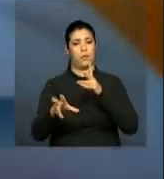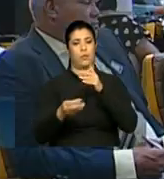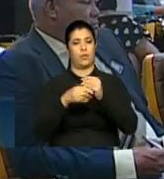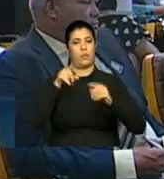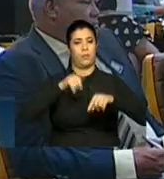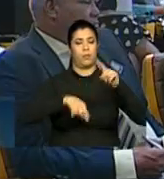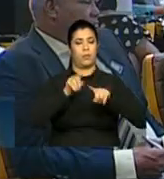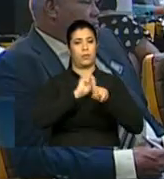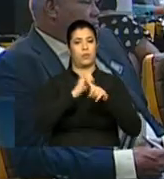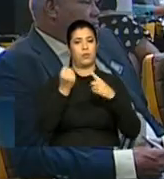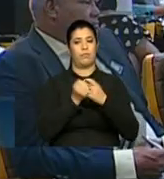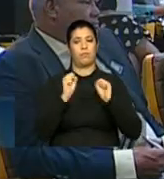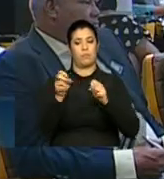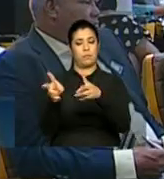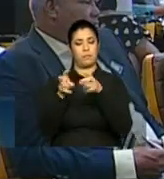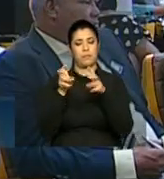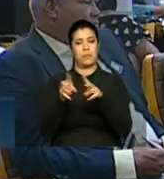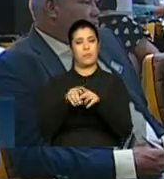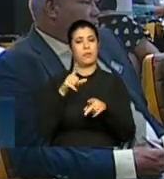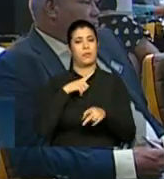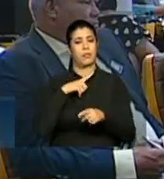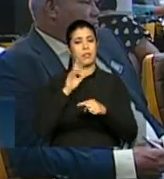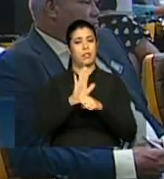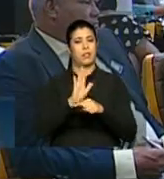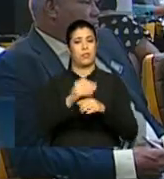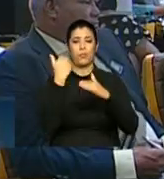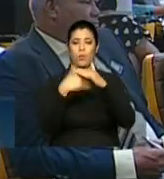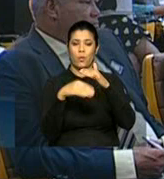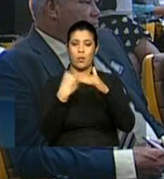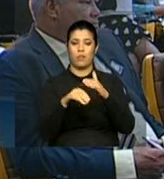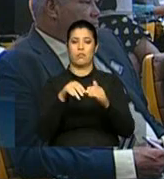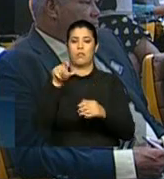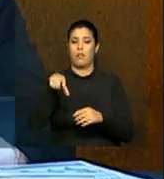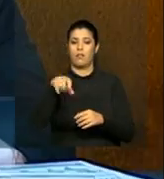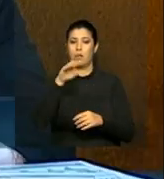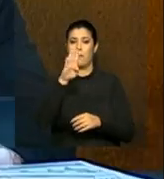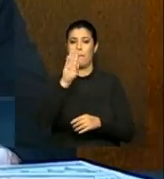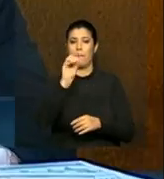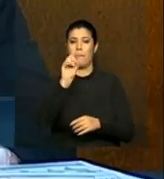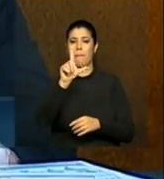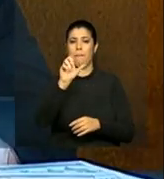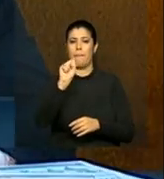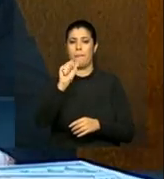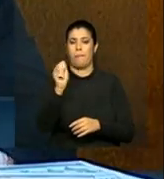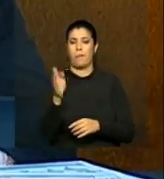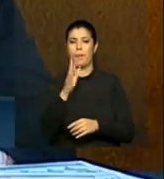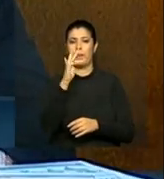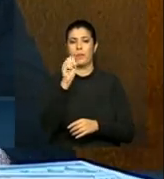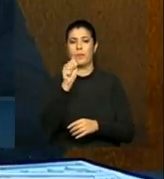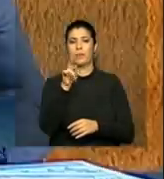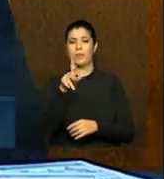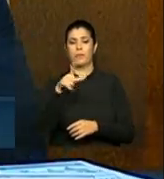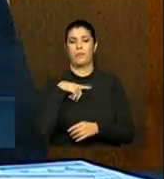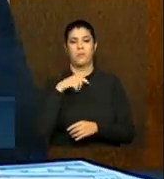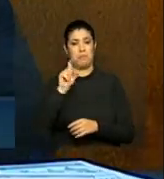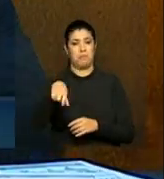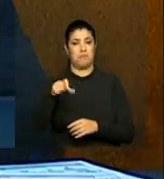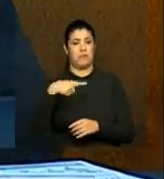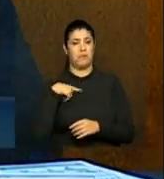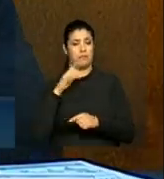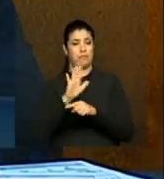aqueles que são beneficiários do Bolsa Família como a a agentes, né, como a pessoas que são